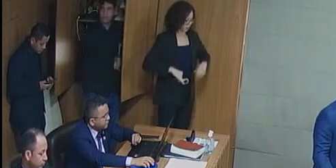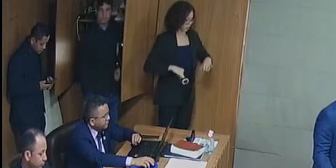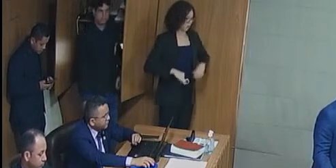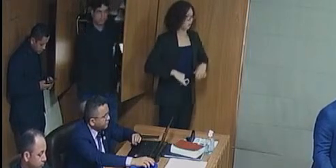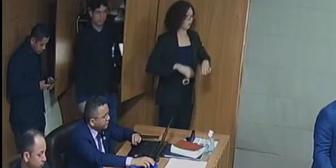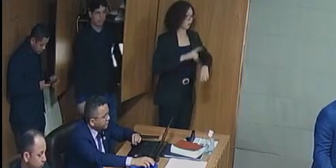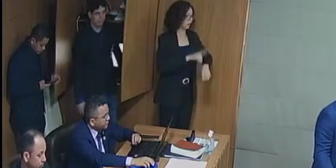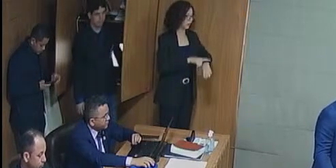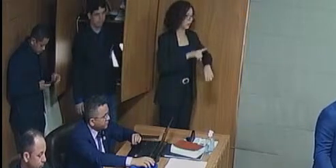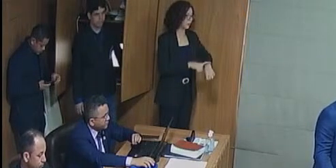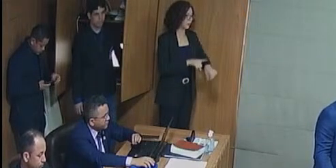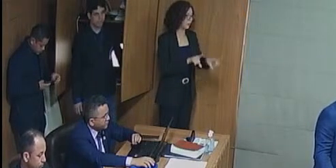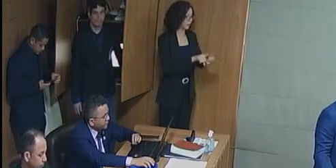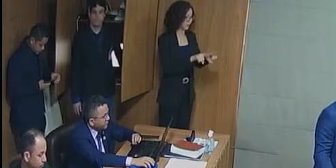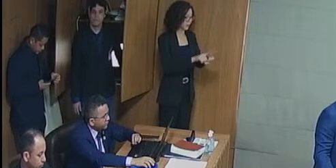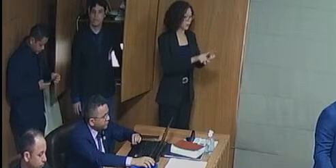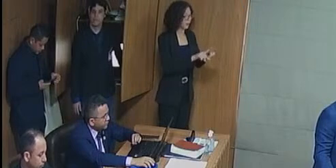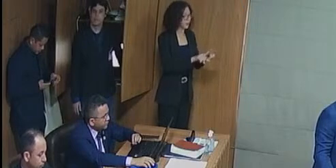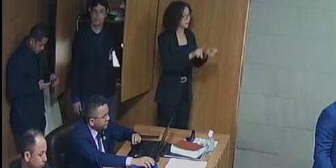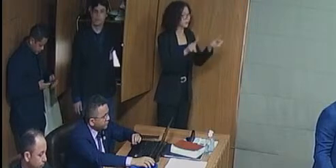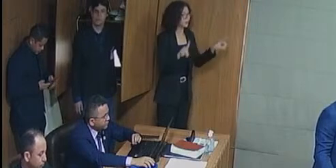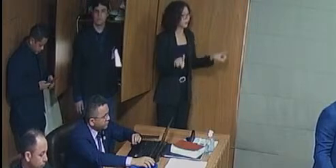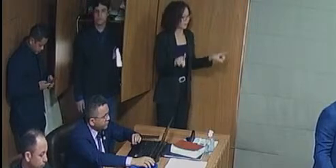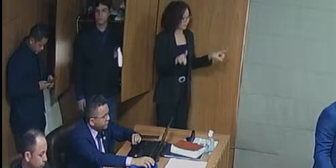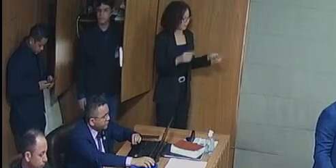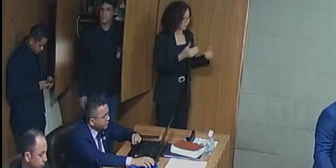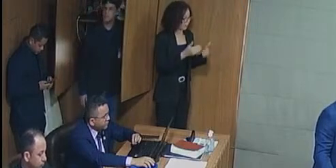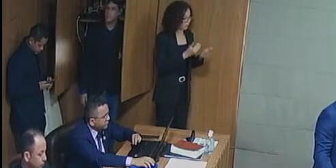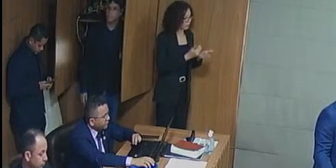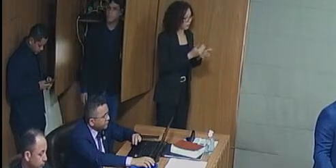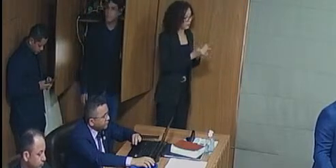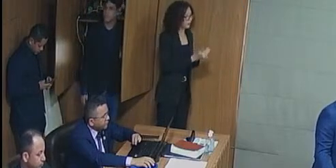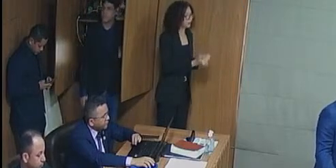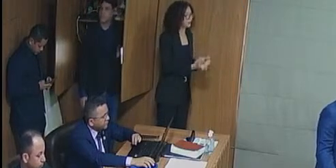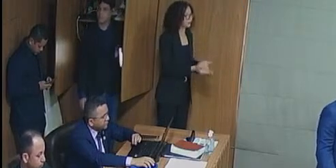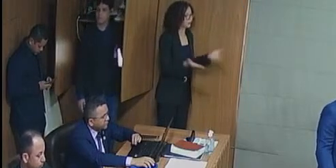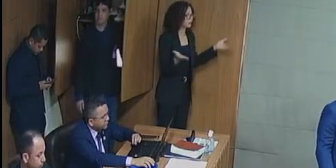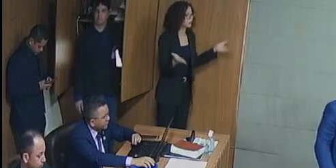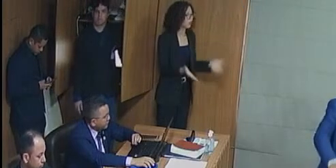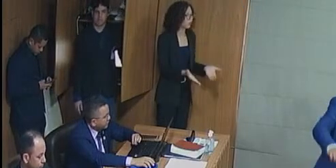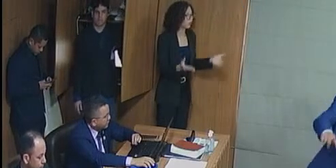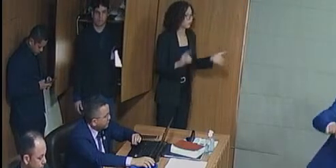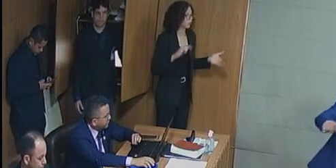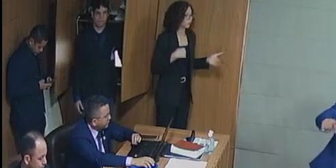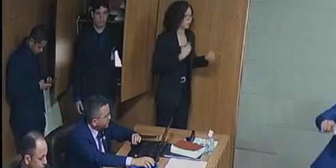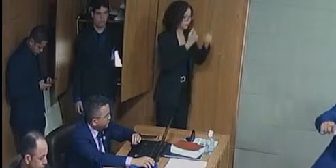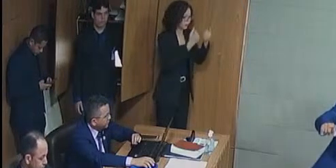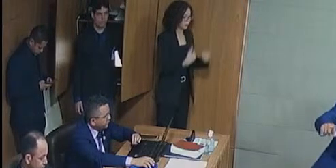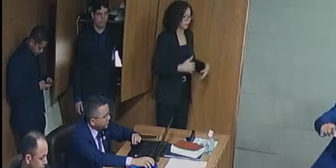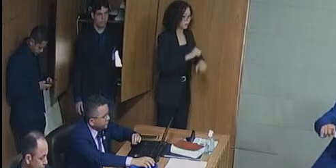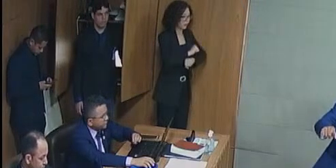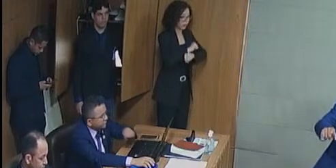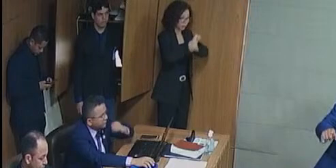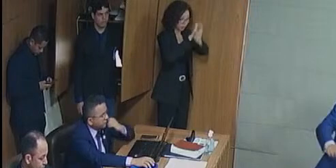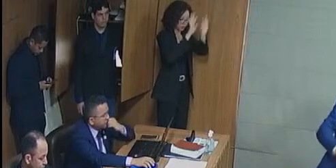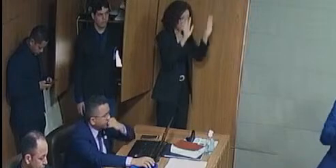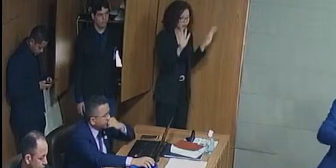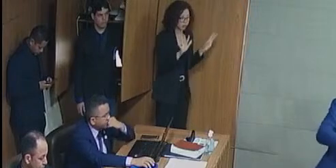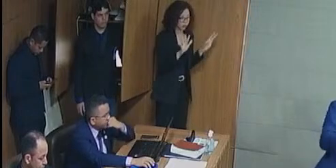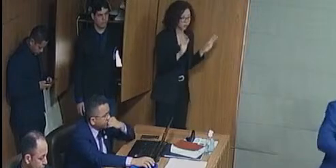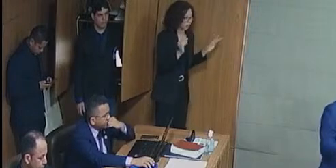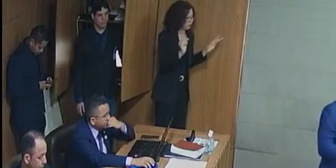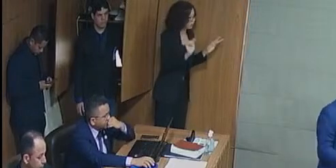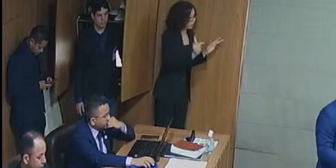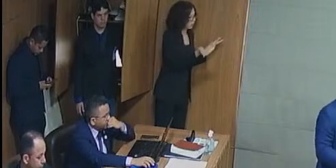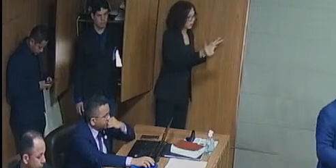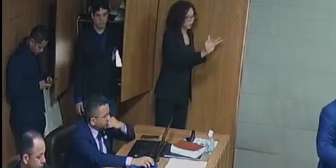este momento mas de todo modo a partir de hoje nós Deixaremos claro como estamos deixando não há mais